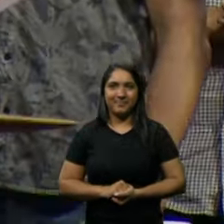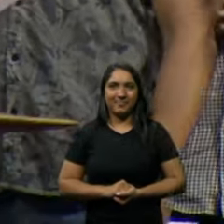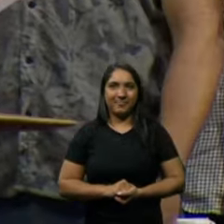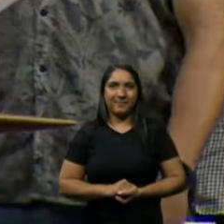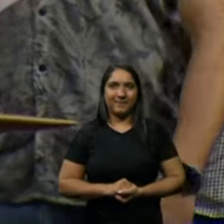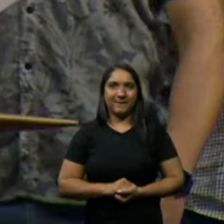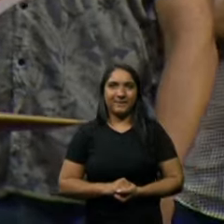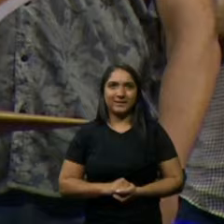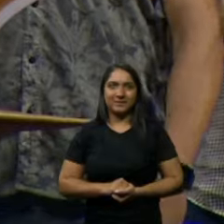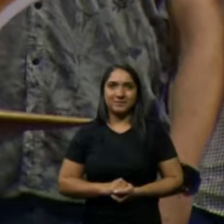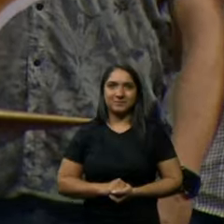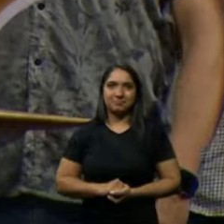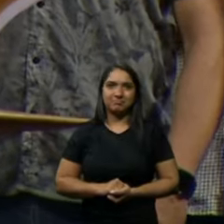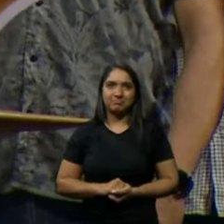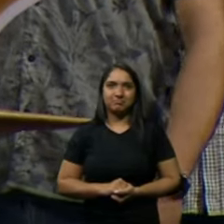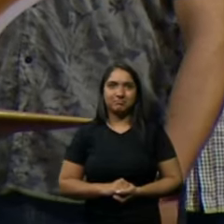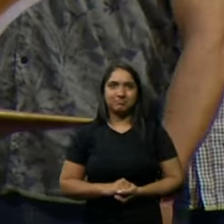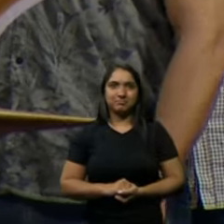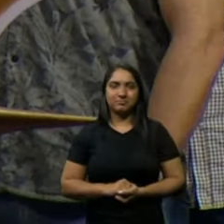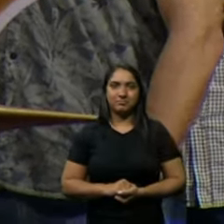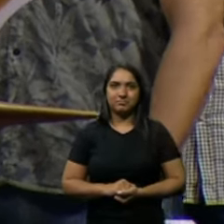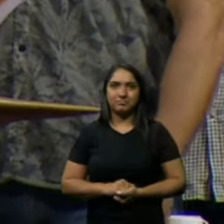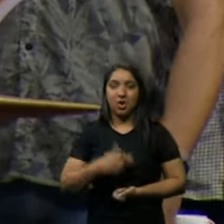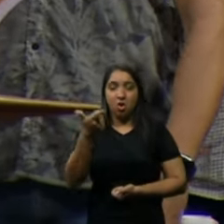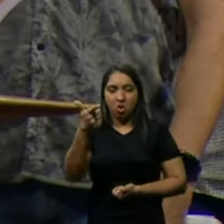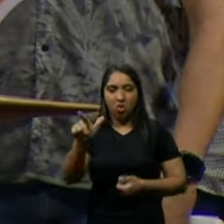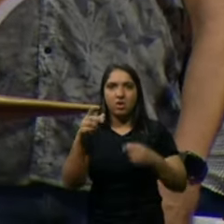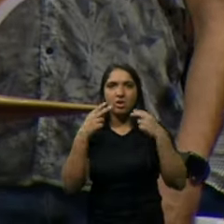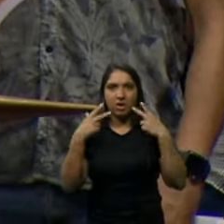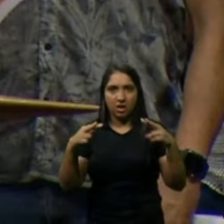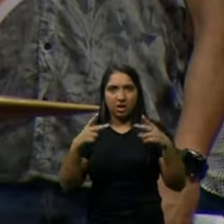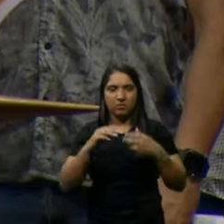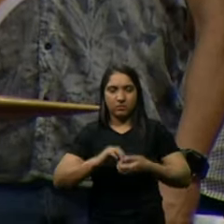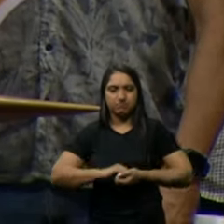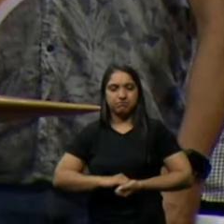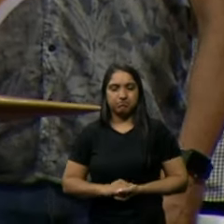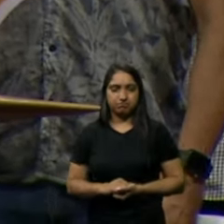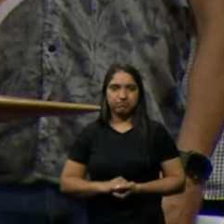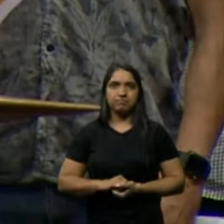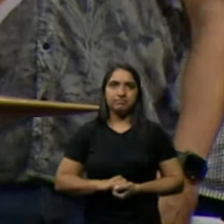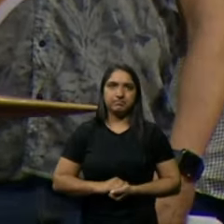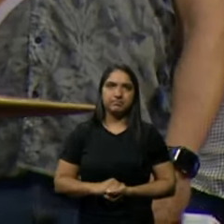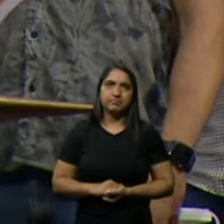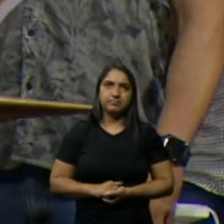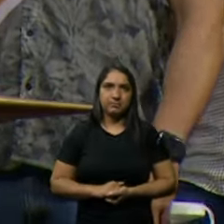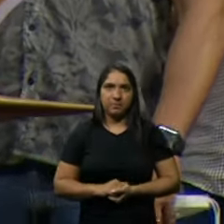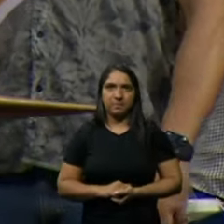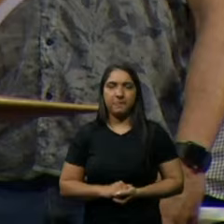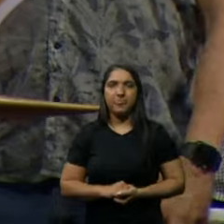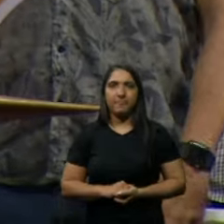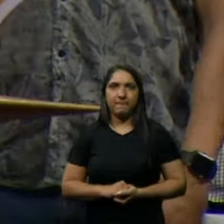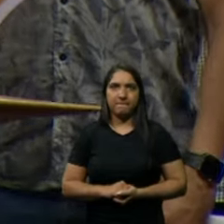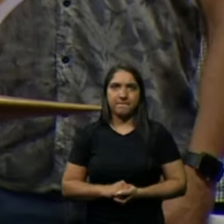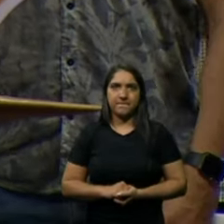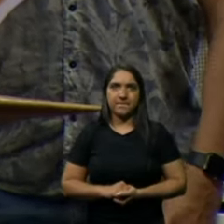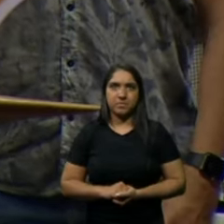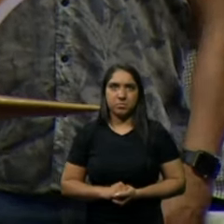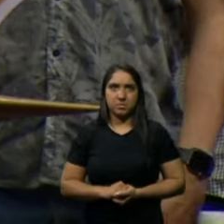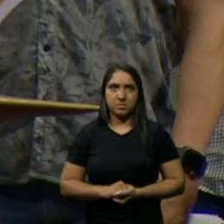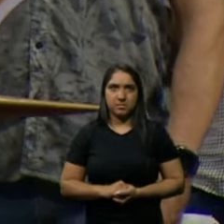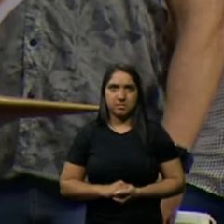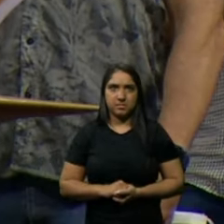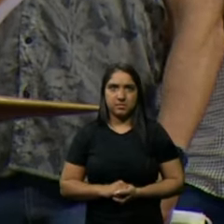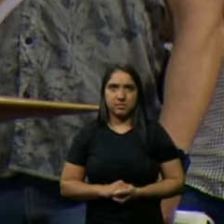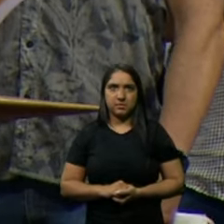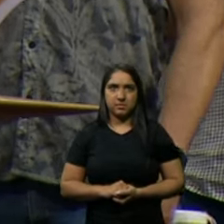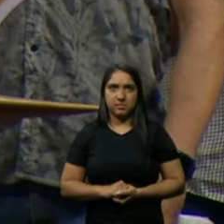animal de volta start noite tio mina gameiras Jhonny micro de engate mastriani microalga